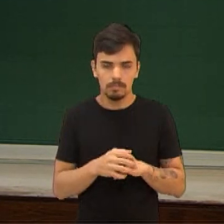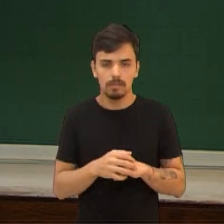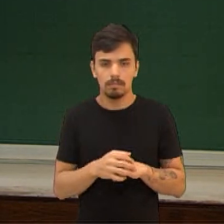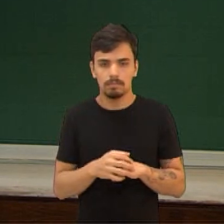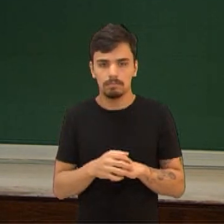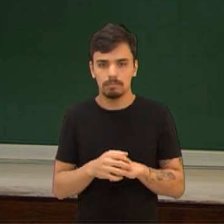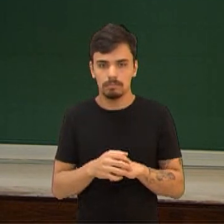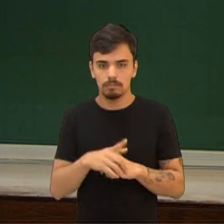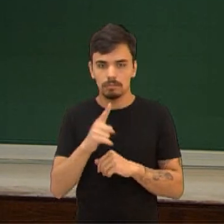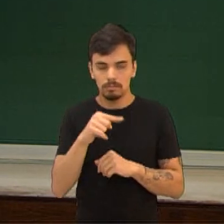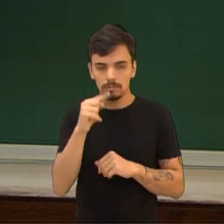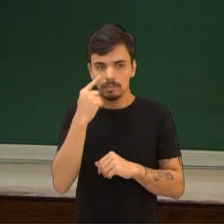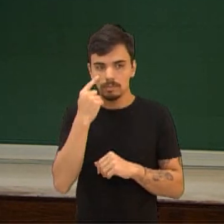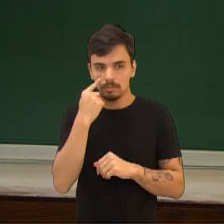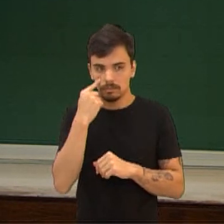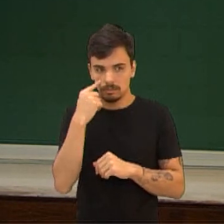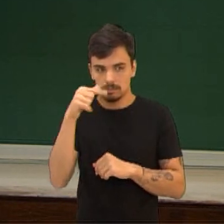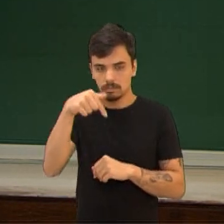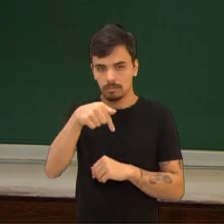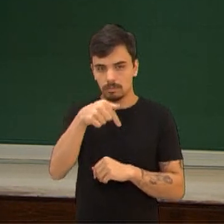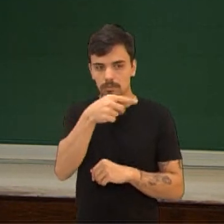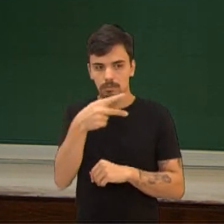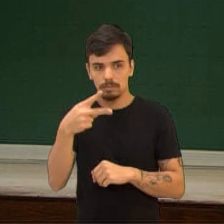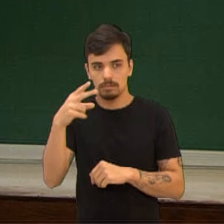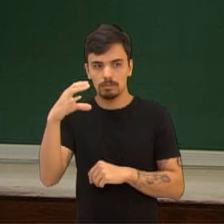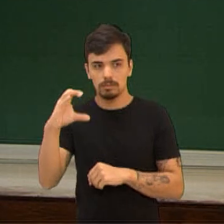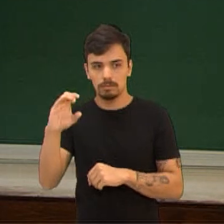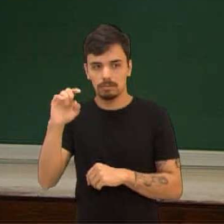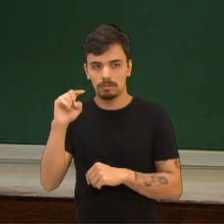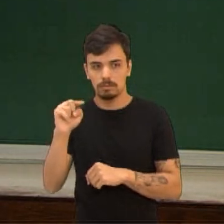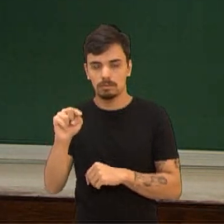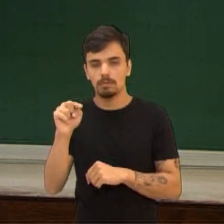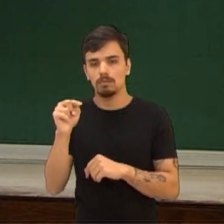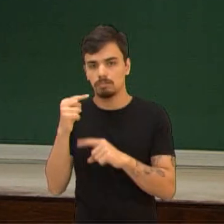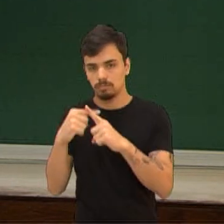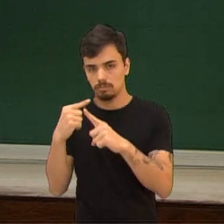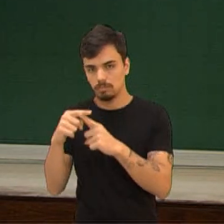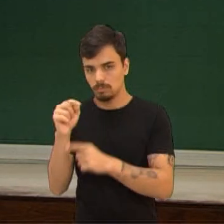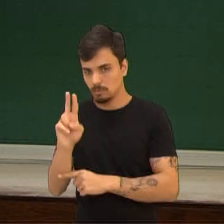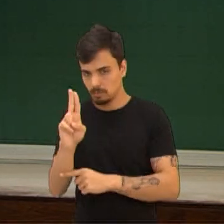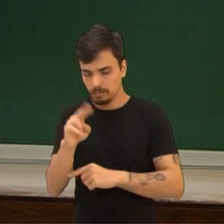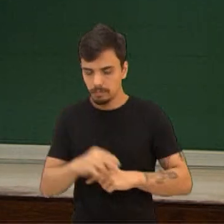capacitância é carga igual a capacitância vezes tensão. Né?